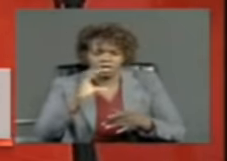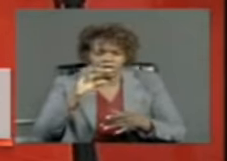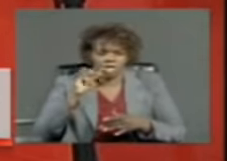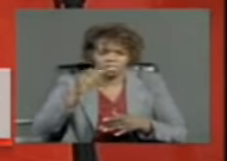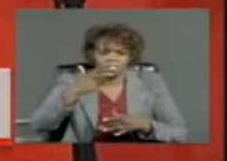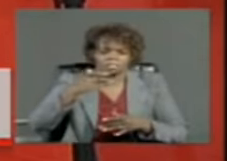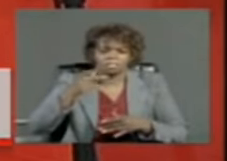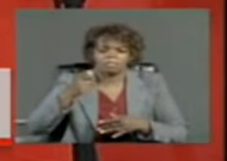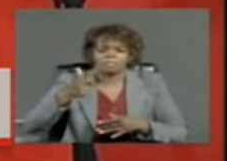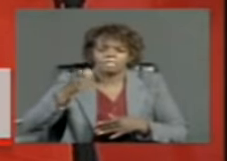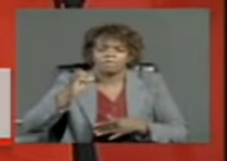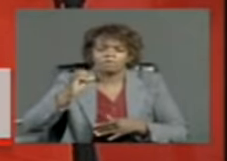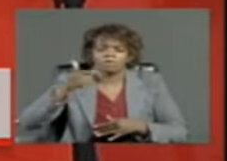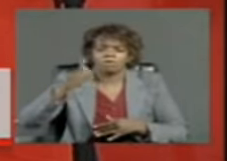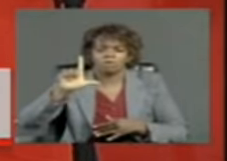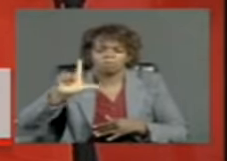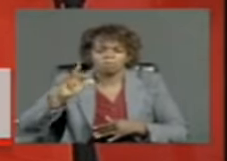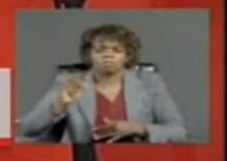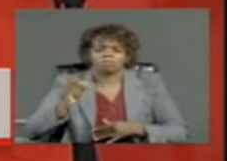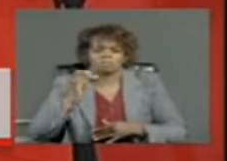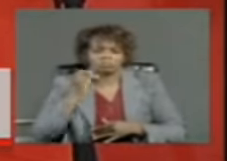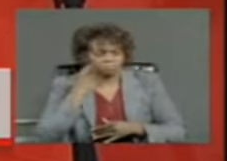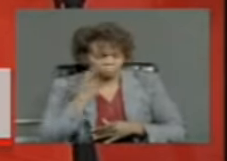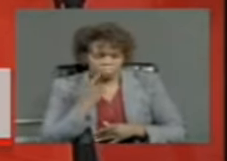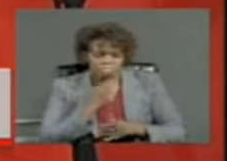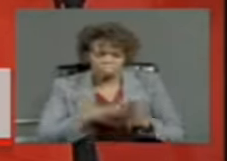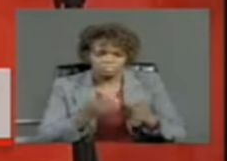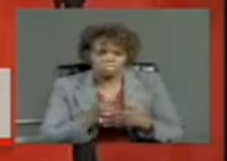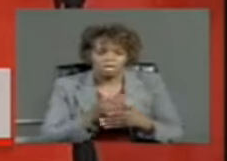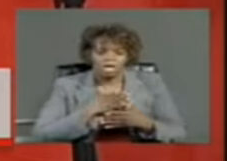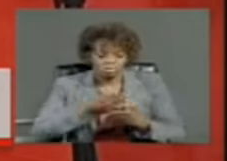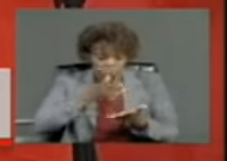A minha instrução primária foi feita lá.